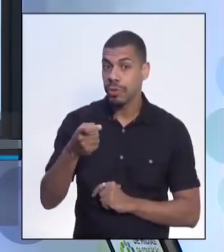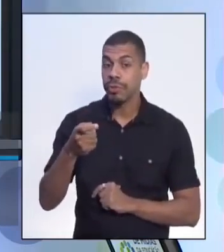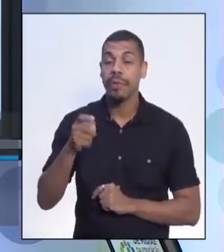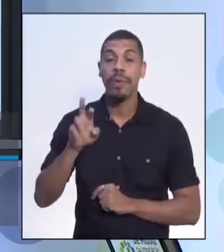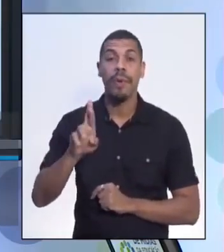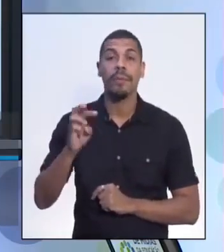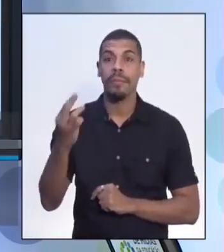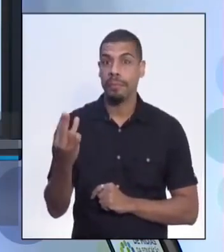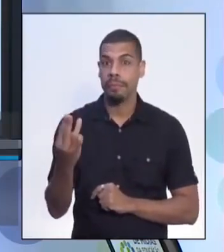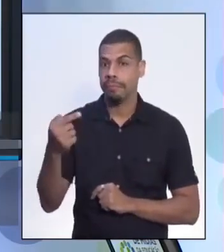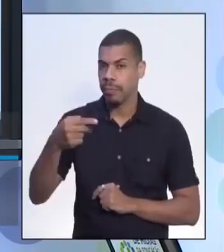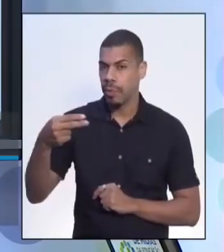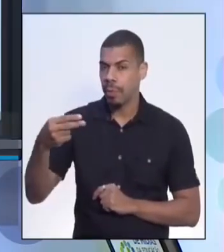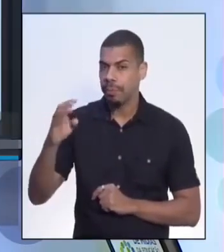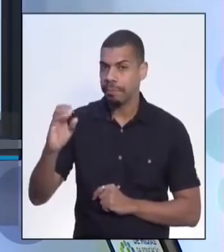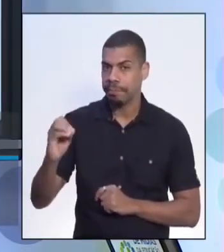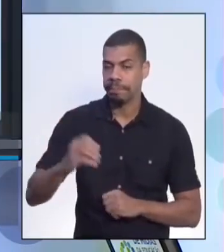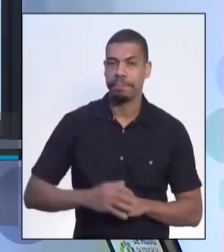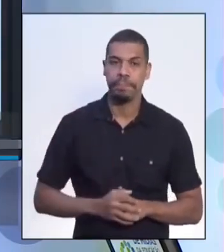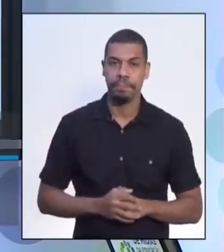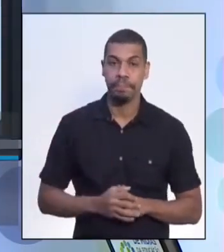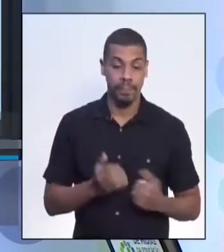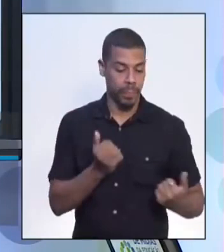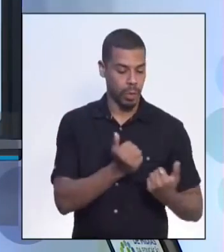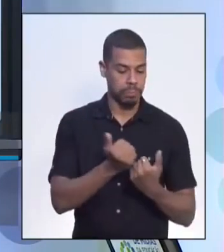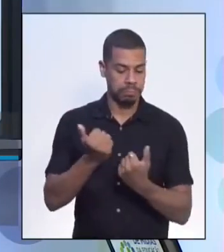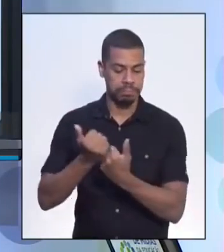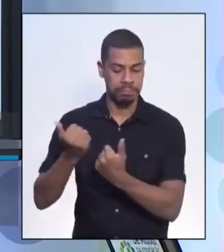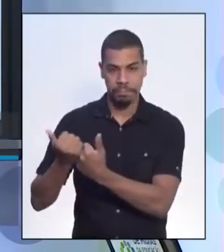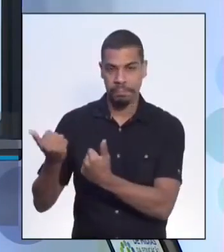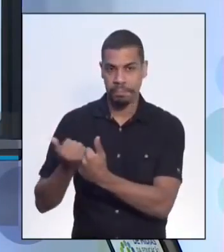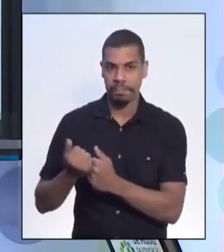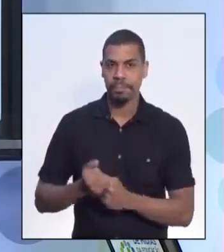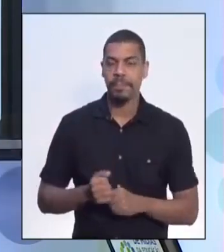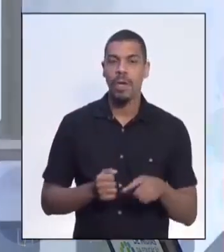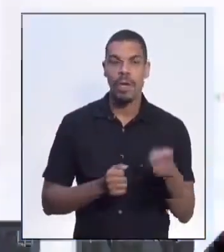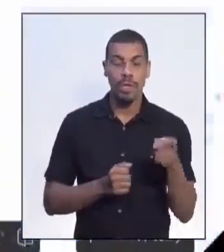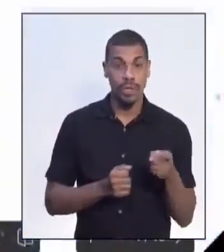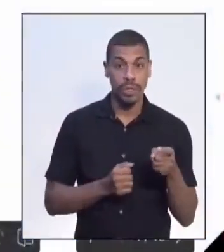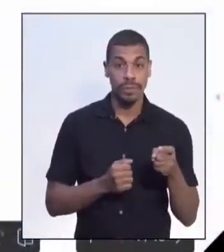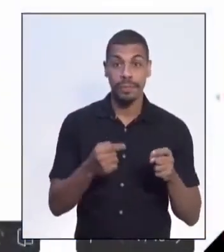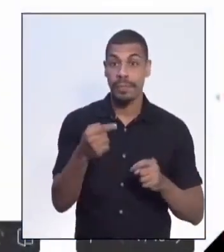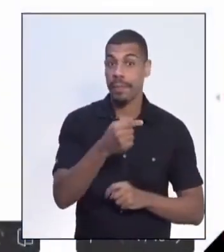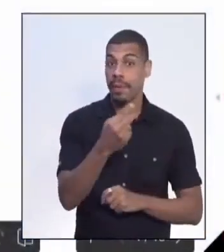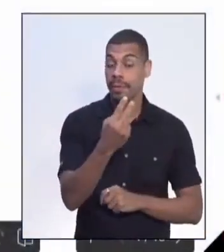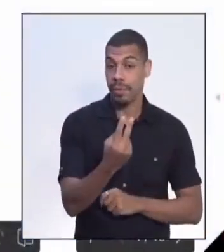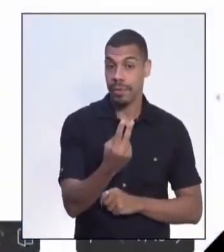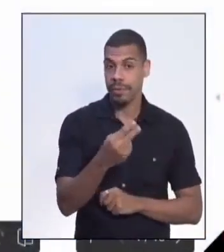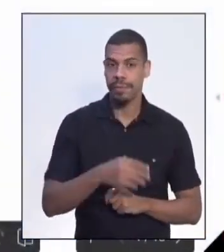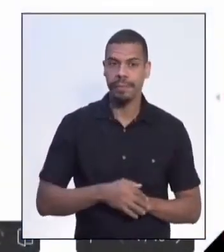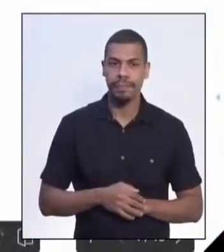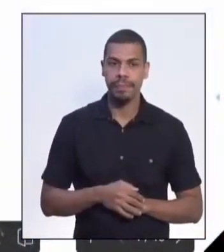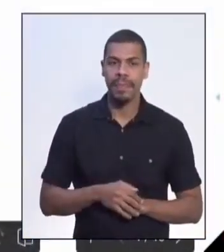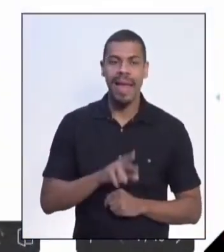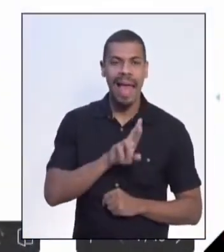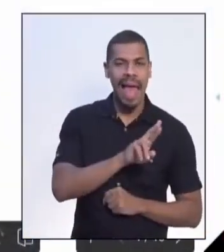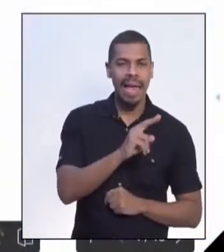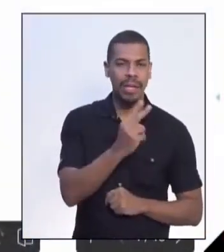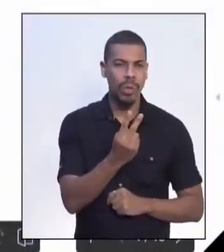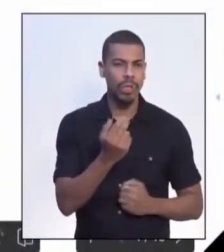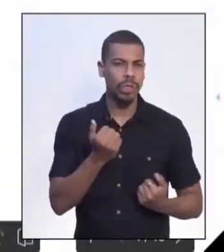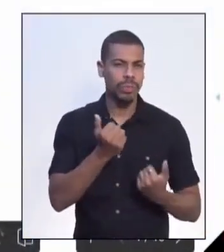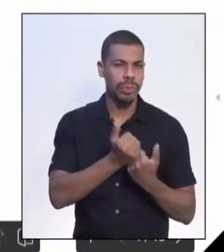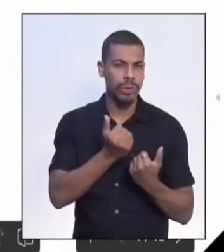0. Então, vamos substituir. R1 é 2, então X menos 2. R2